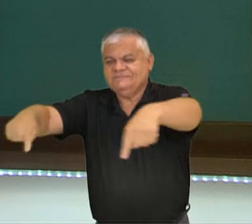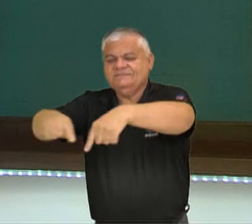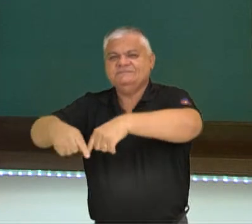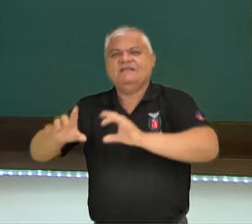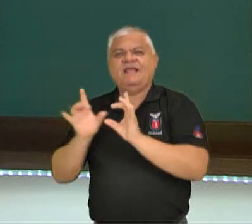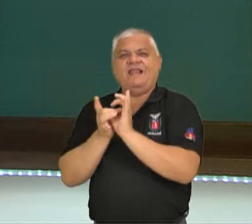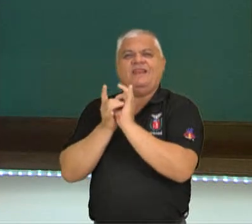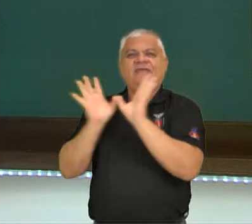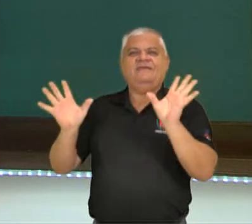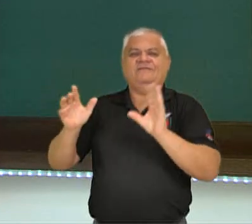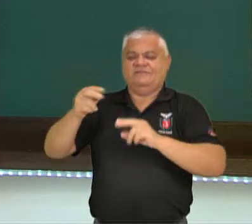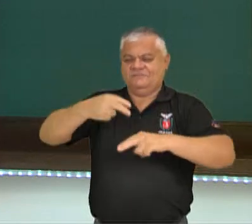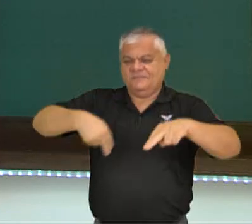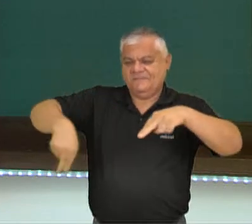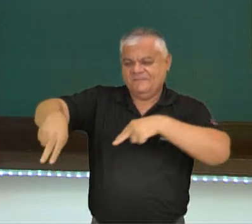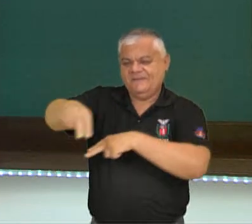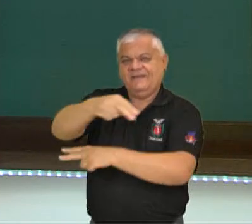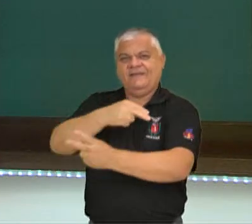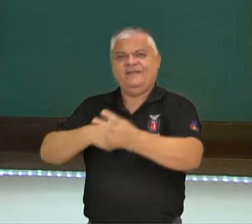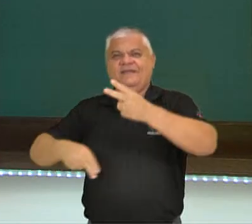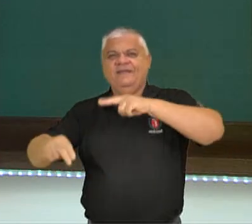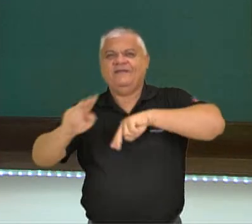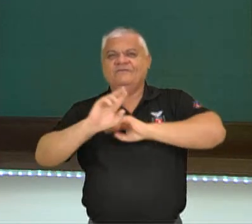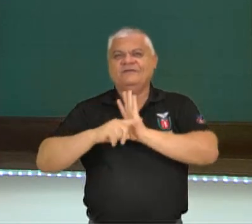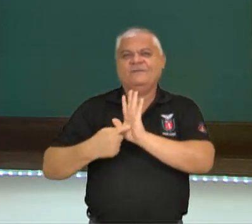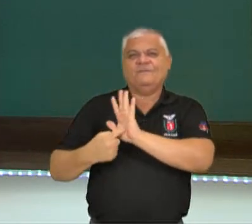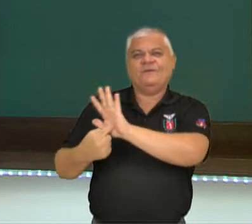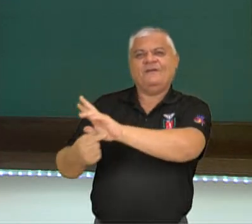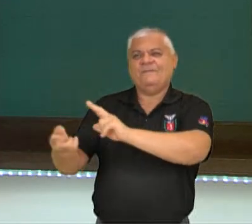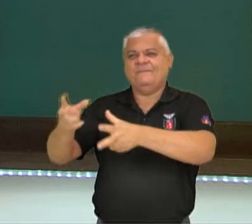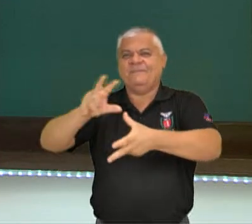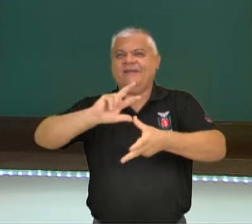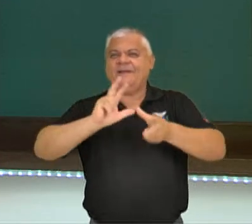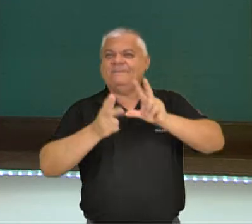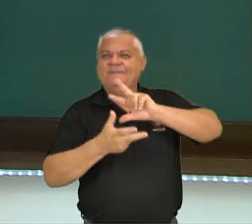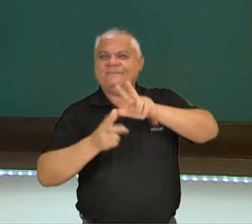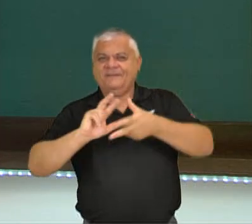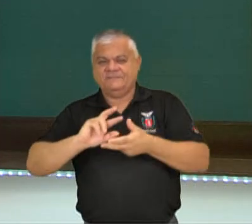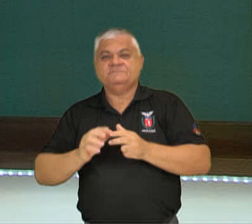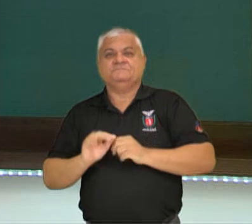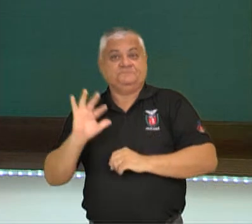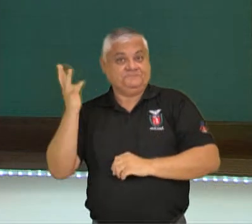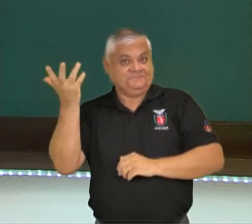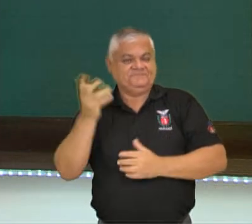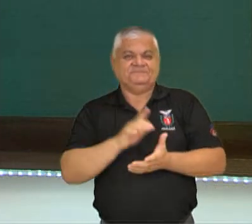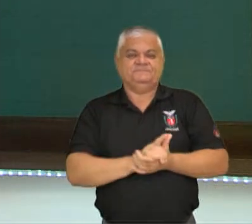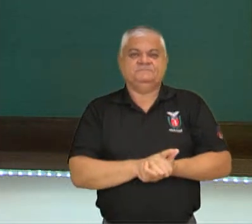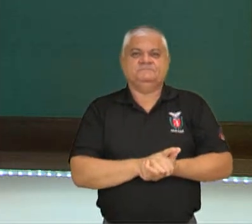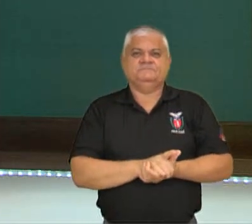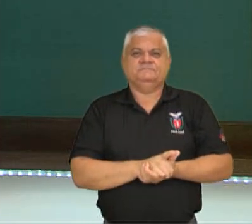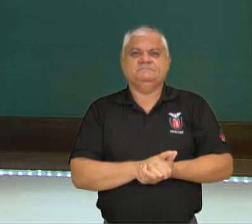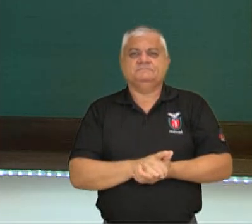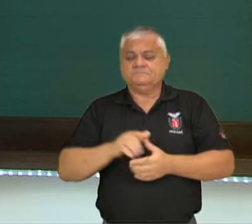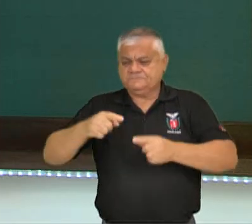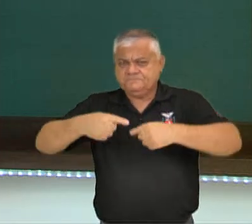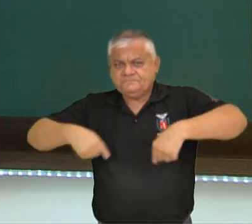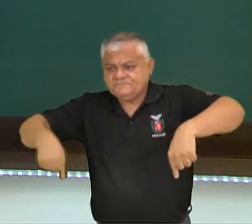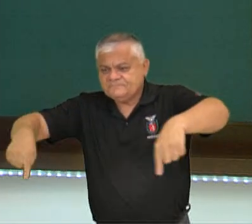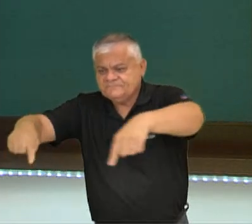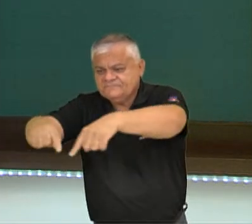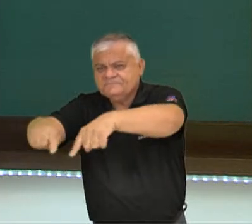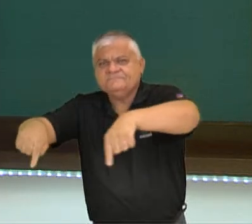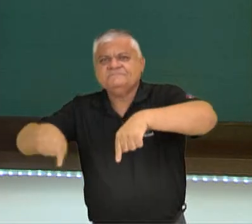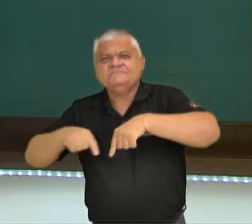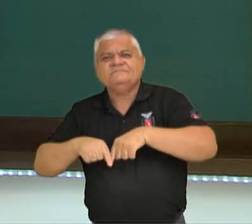efetivar, é na roda que eles aparecerão, é na roda que isso vai acontecer, tá? É na roda, então, que a